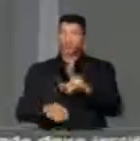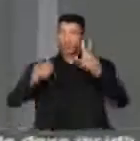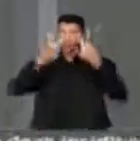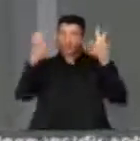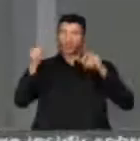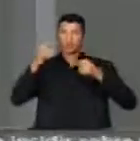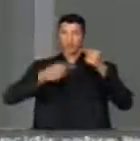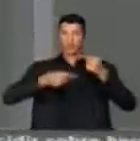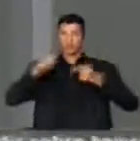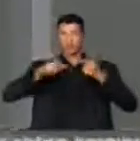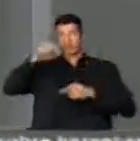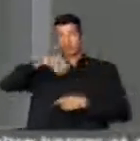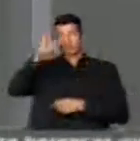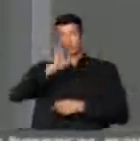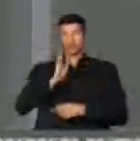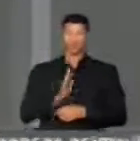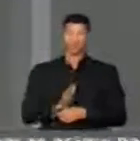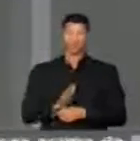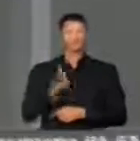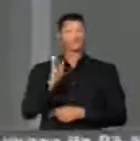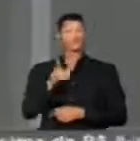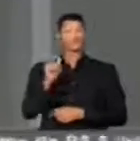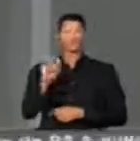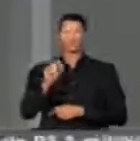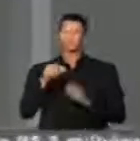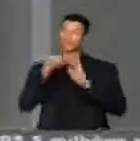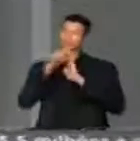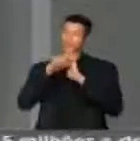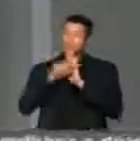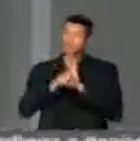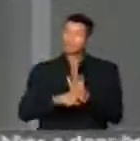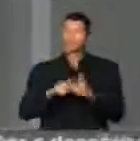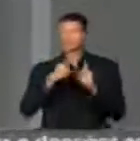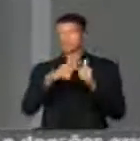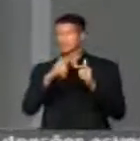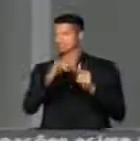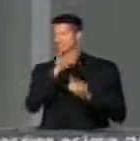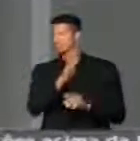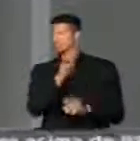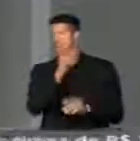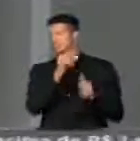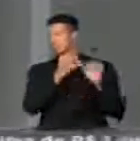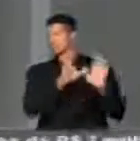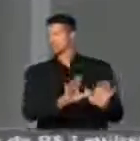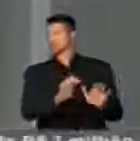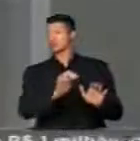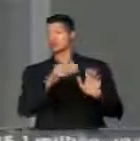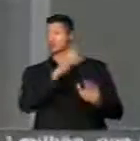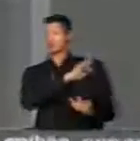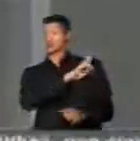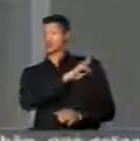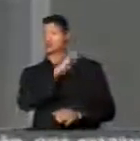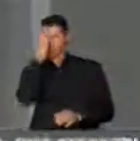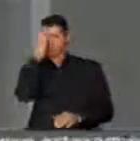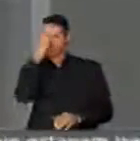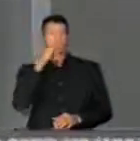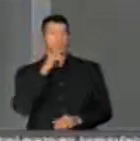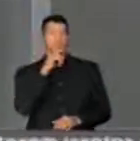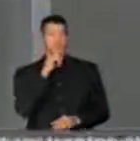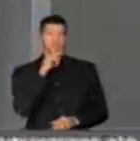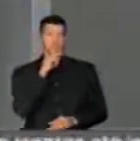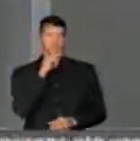cenário político aqui no Brasil, já que analisar tal situação não está sendo tarefa fácil para